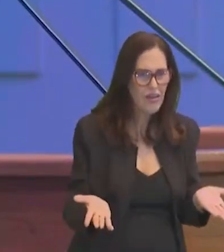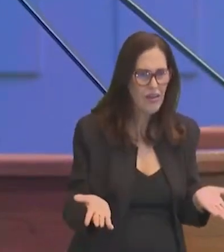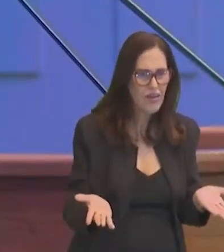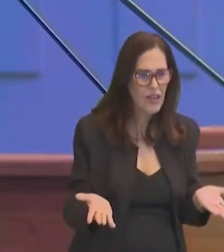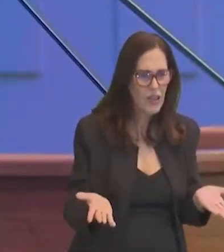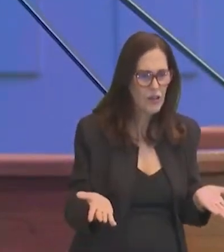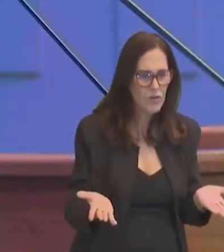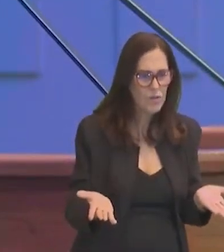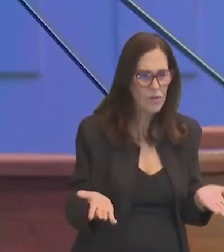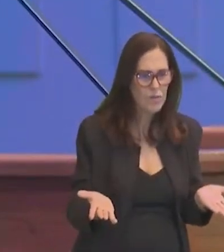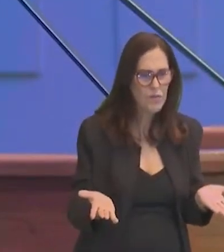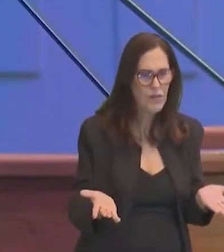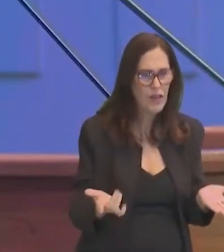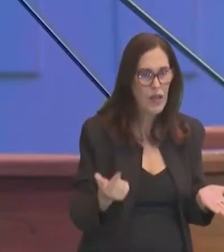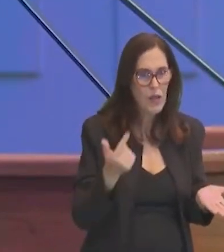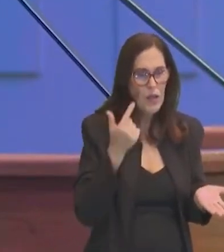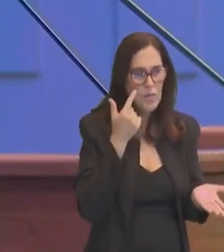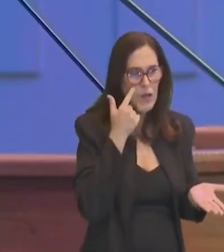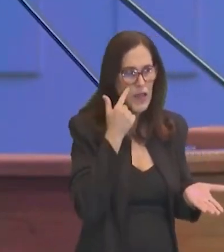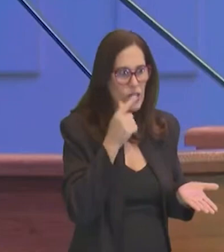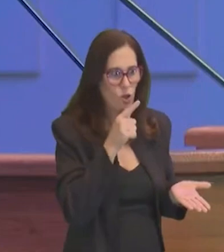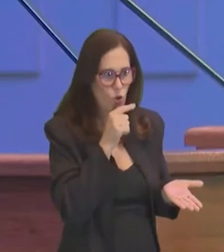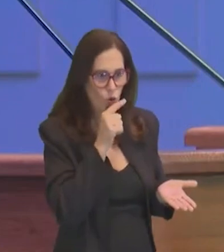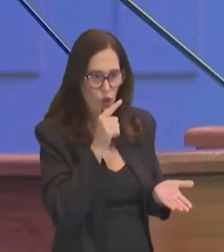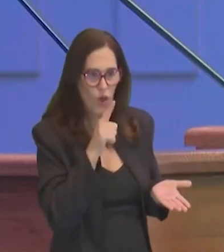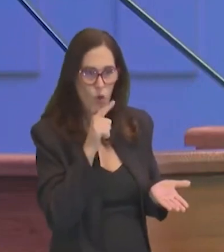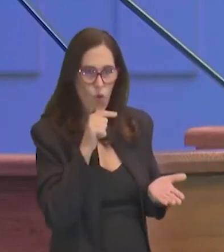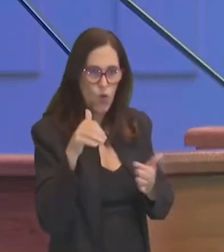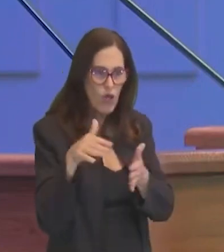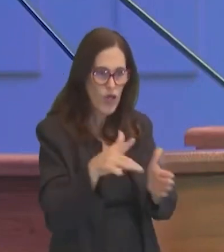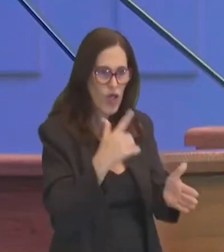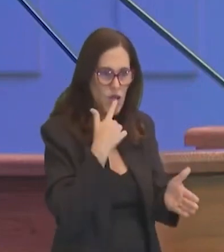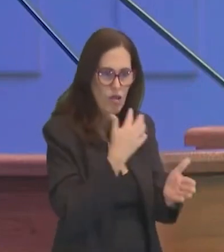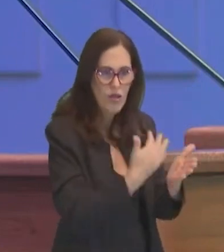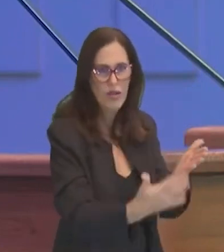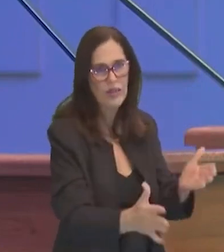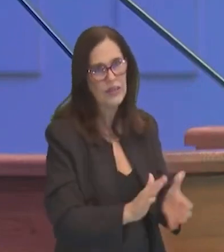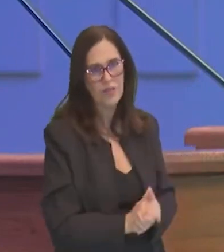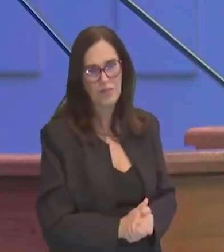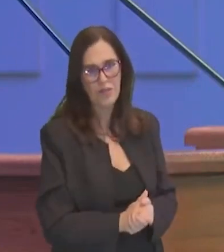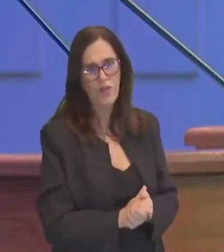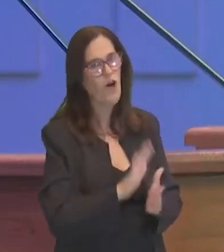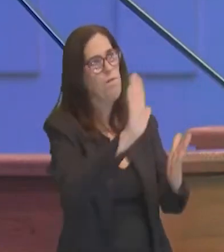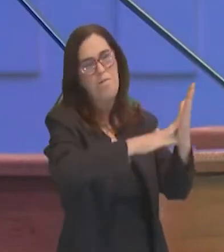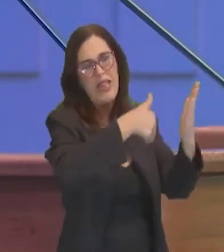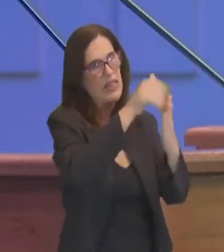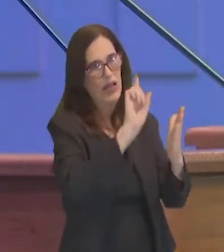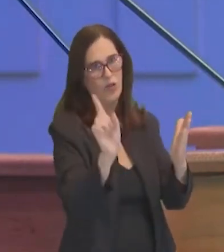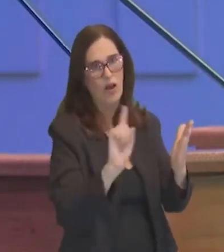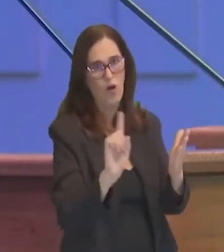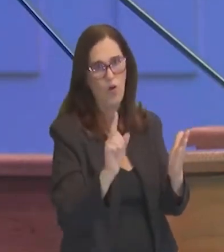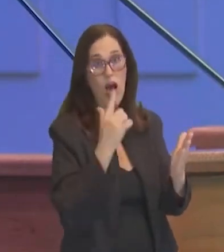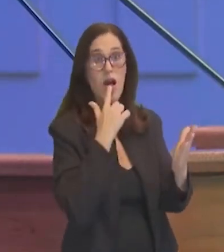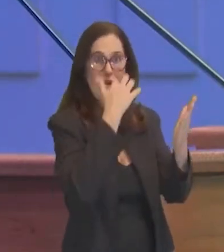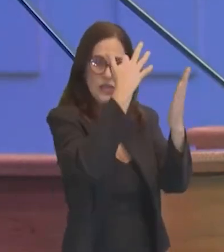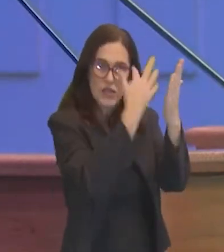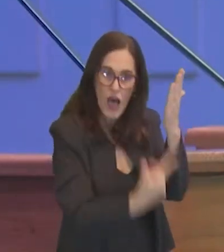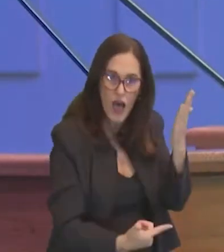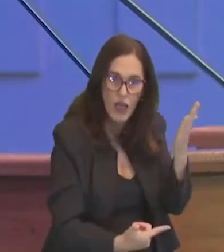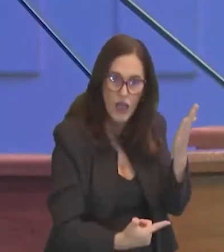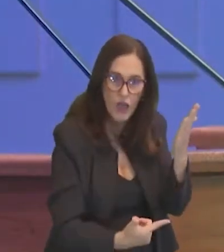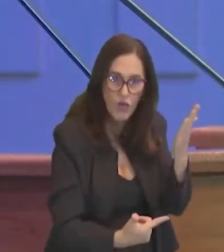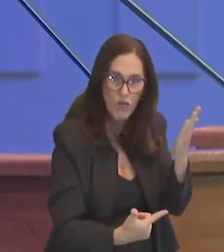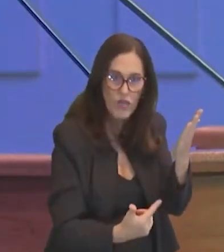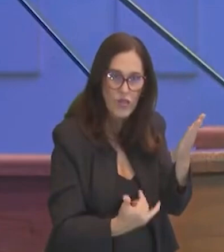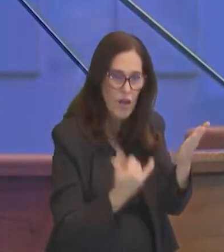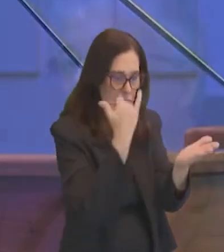Não foi um rio vermelho, pintado com lápis de cor. Sabe o sangue, quando você se machuca?